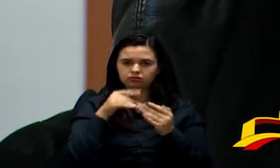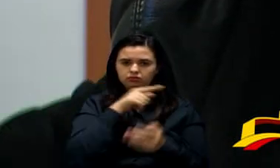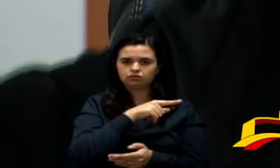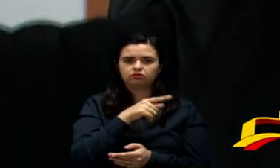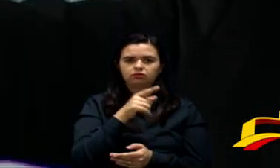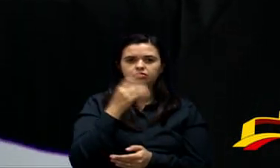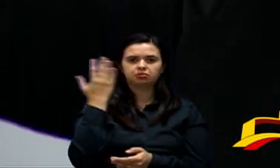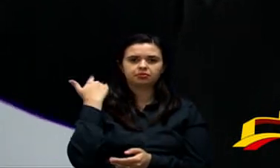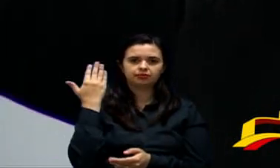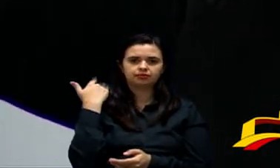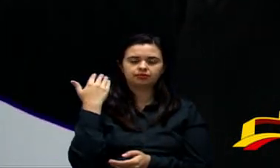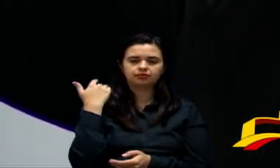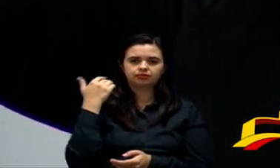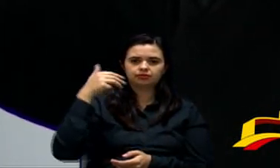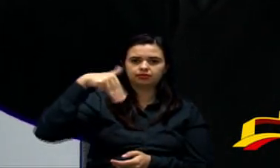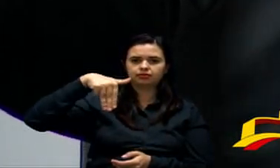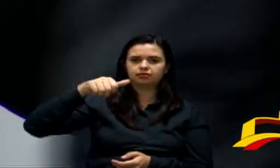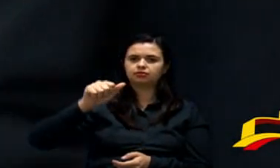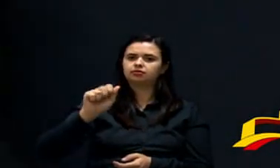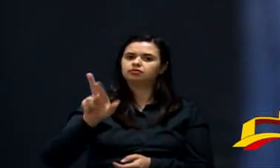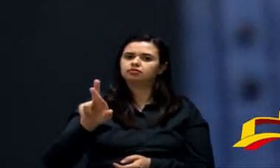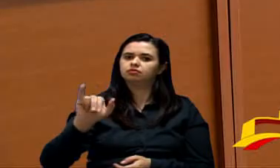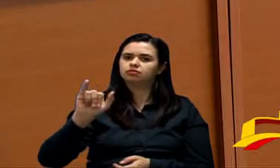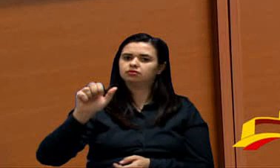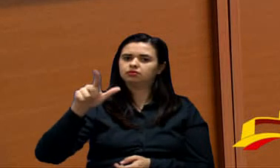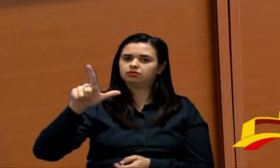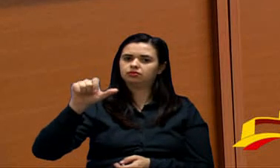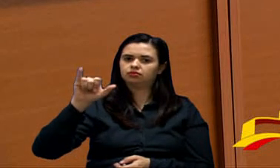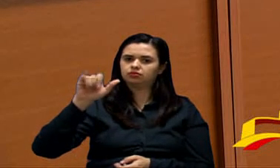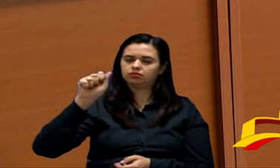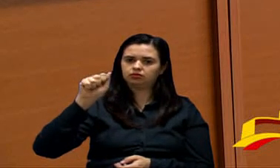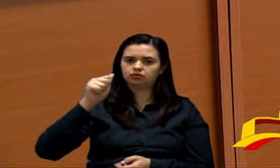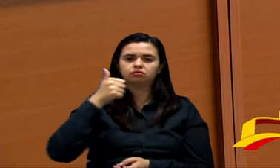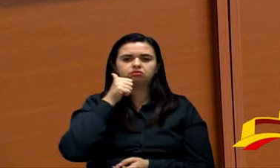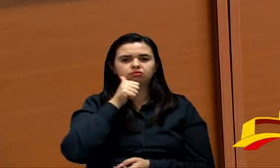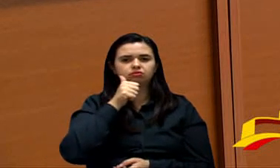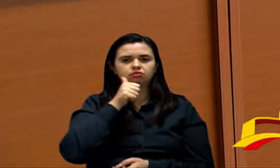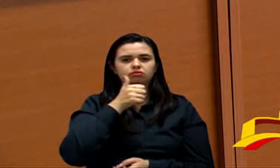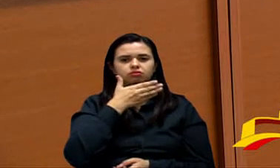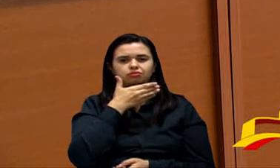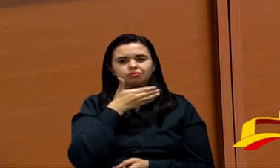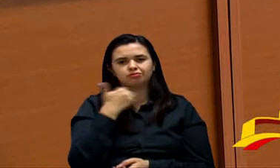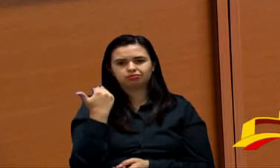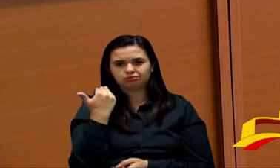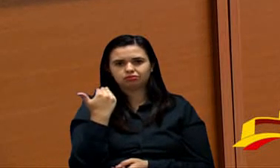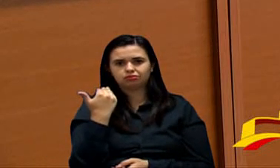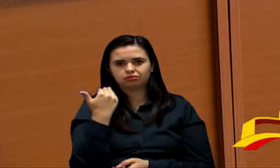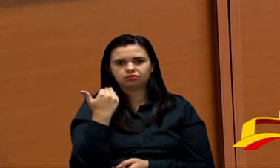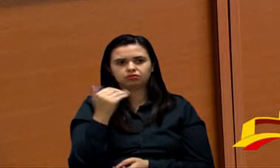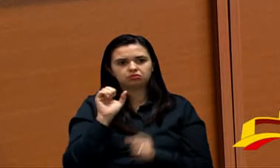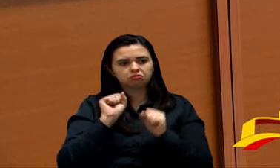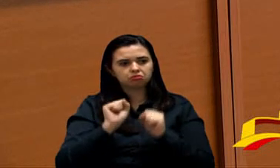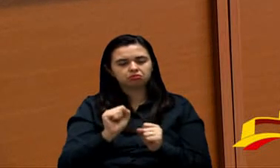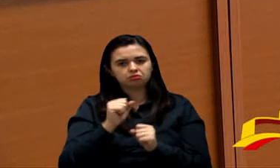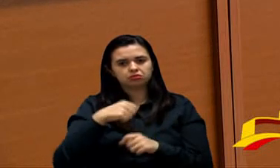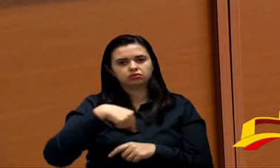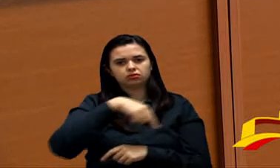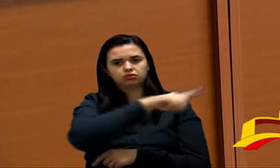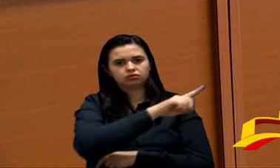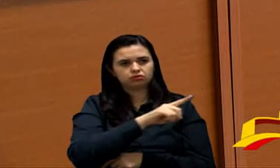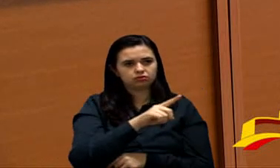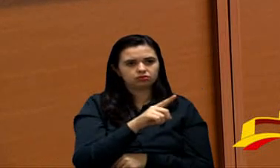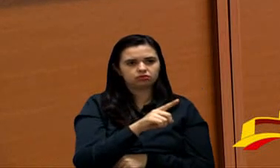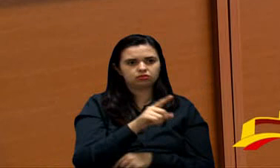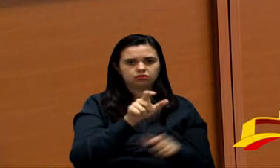iniciativa privada pintasse o viaduto ali embaixo, o vão do viaduto da Sônia Maria, que, inclusive, nós aprovamos um projeto de lei ano passado, que a senhora ajudou